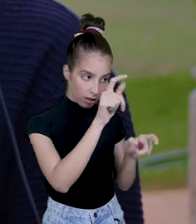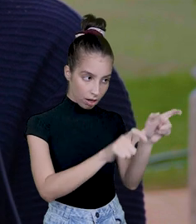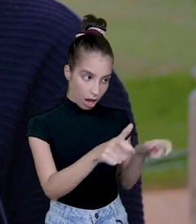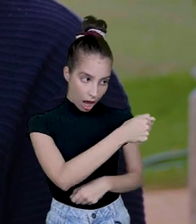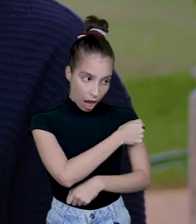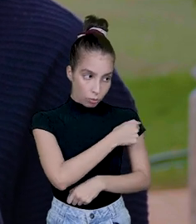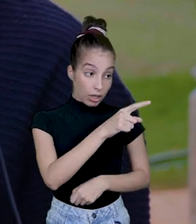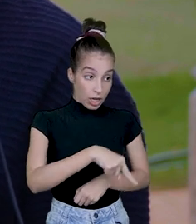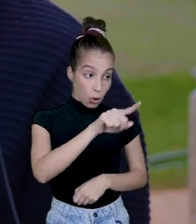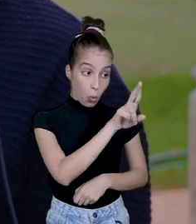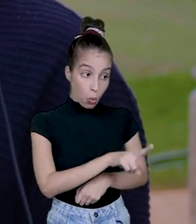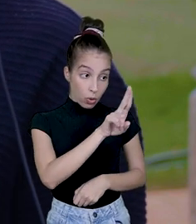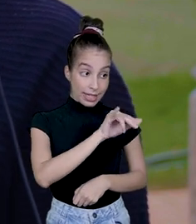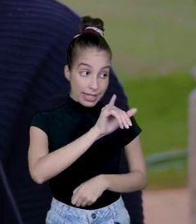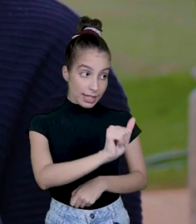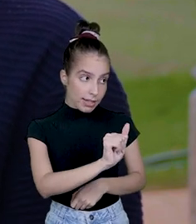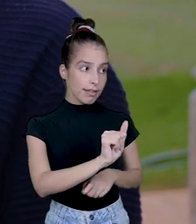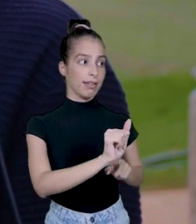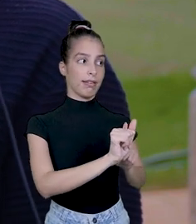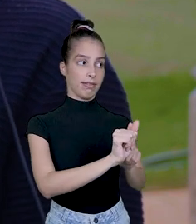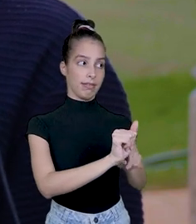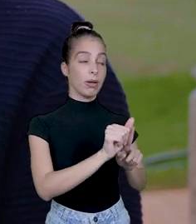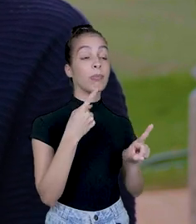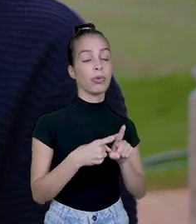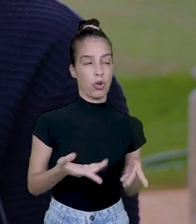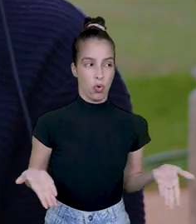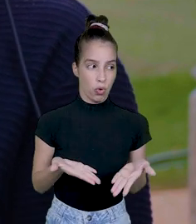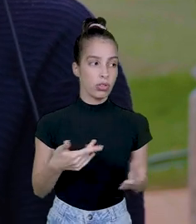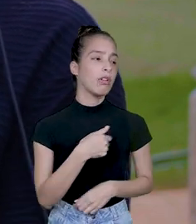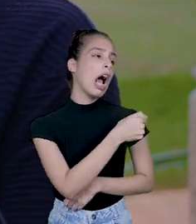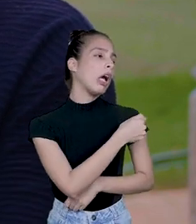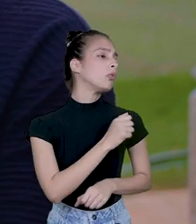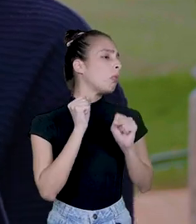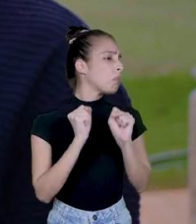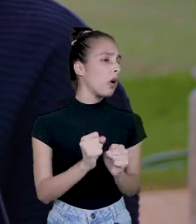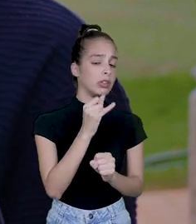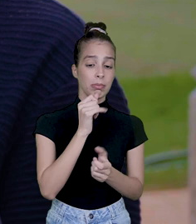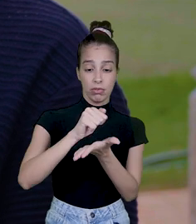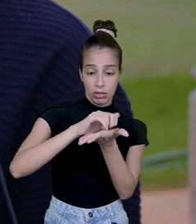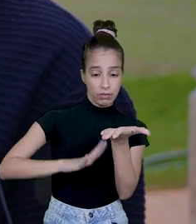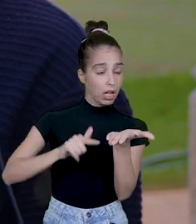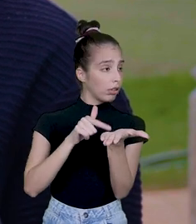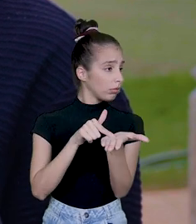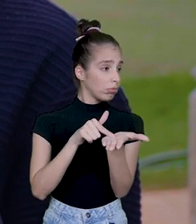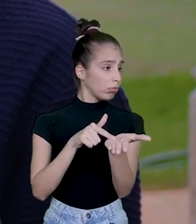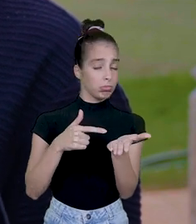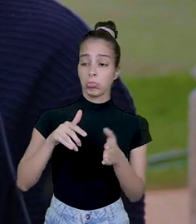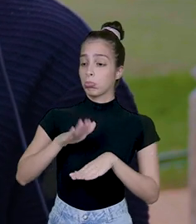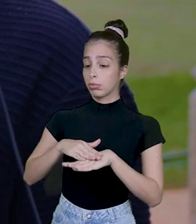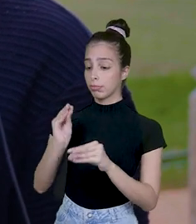Inteligência Artificial pelos alunos Afinal eh um aluno Hoje ele consegue fazer um trabalho do início a fim ao fim usando Inteligência